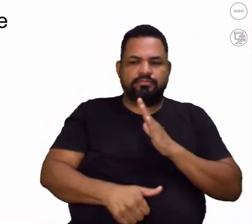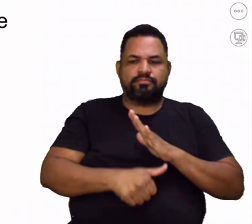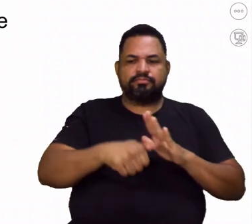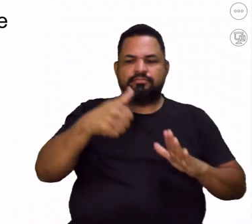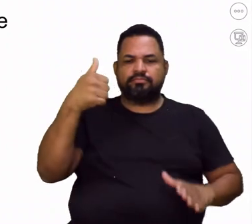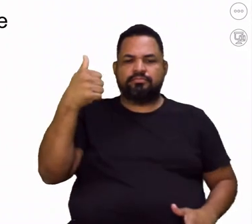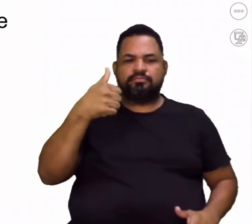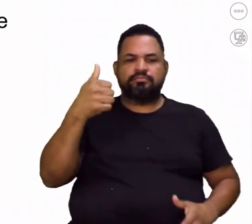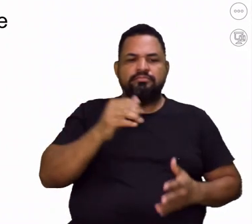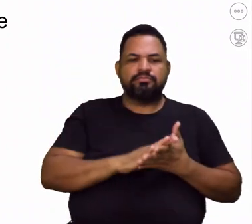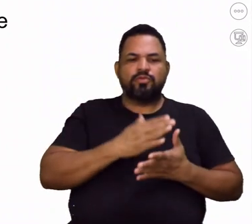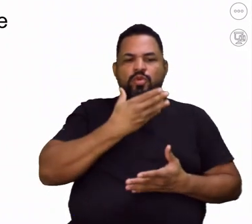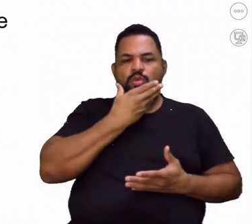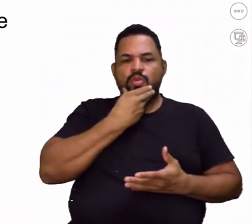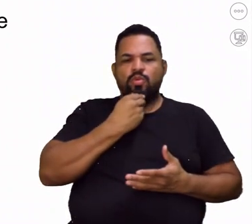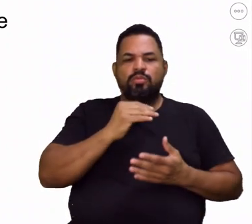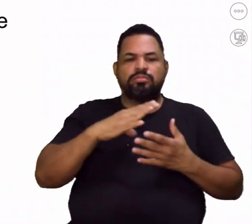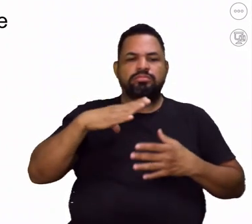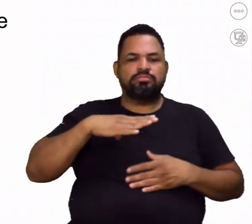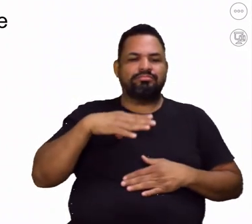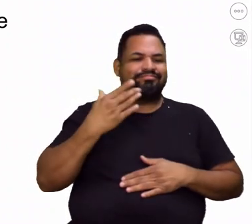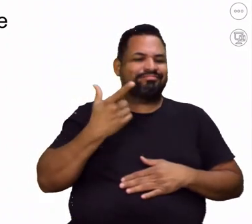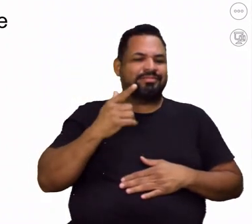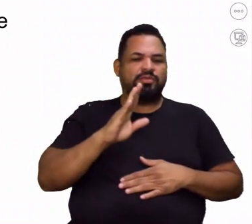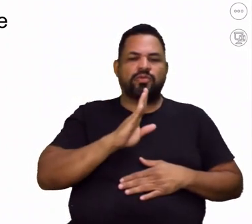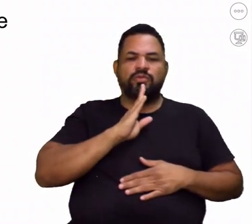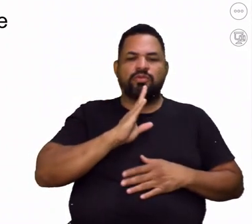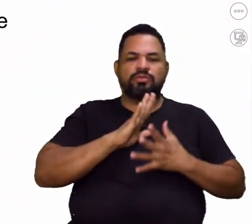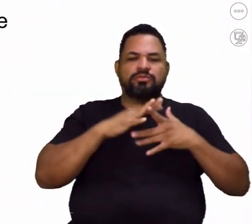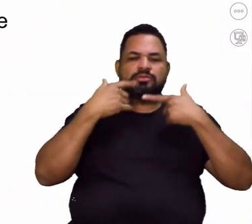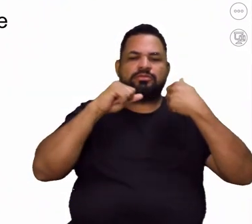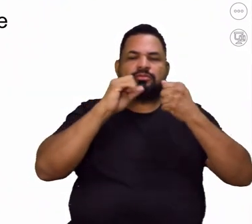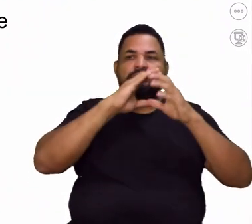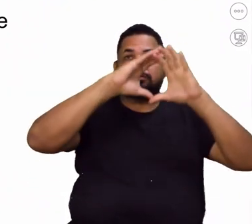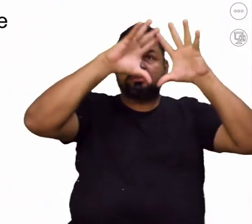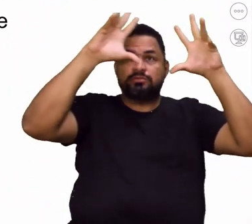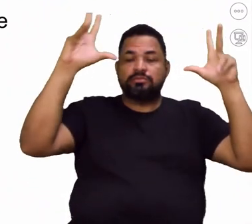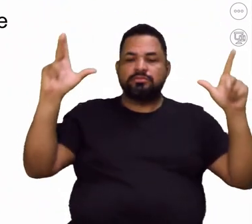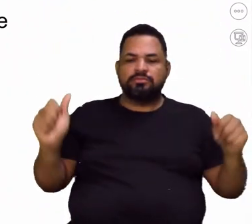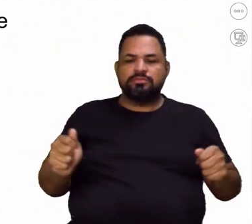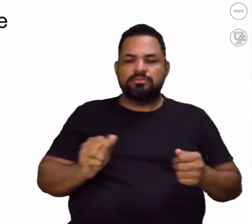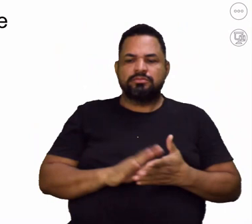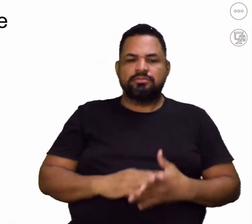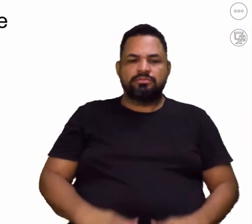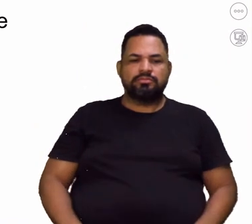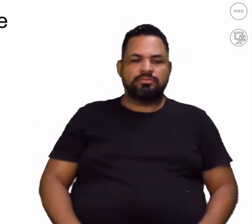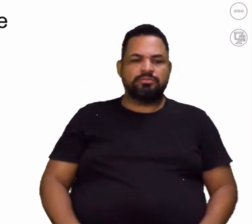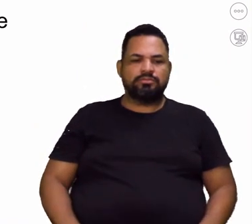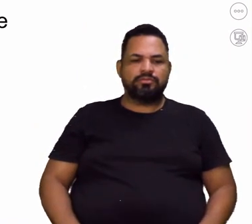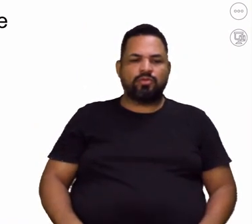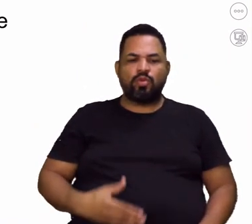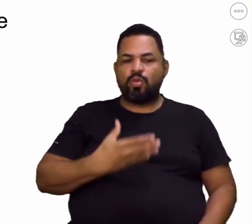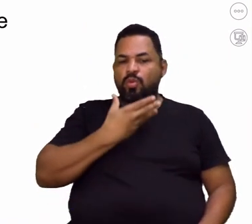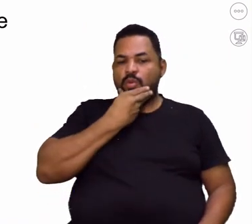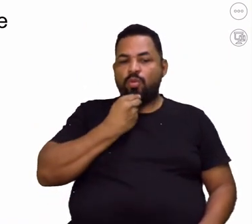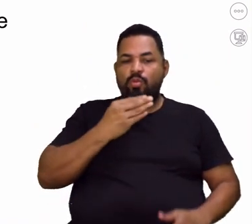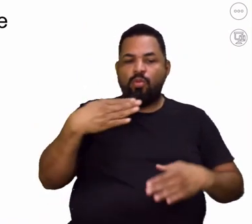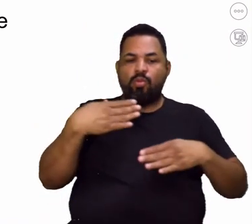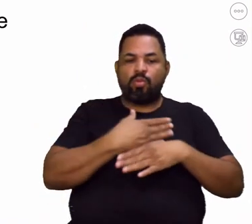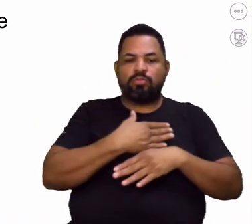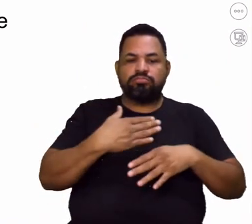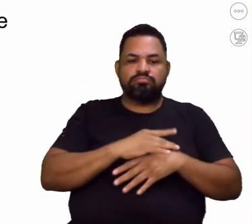só, o homem da cidade não conhece a linguagem do céu, olha só, parafraseando, o homem urbano não conhece